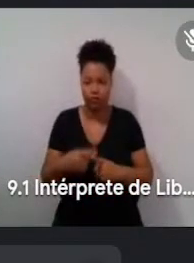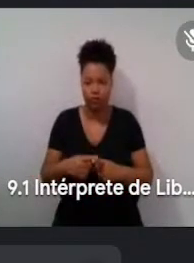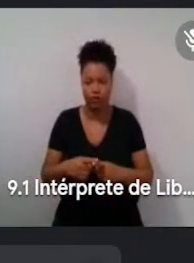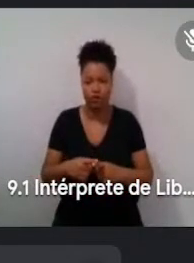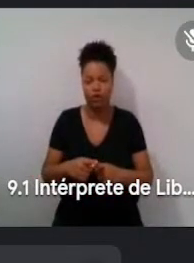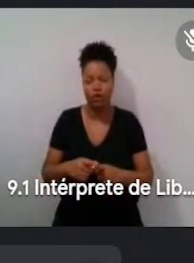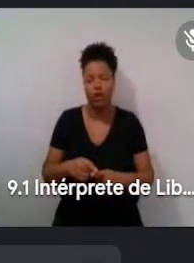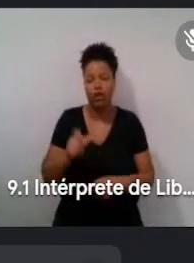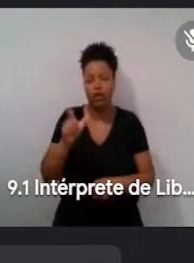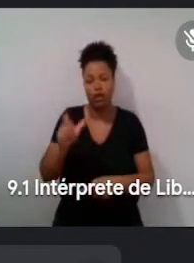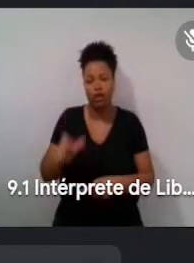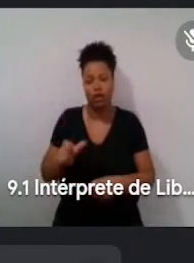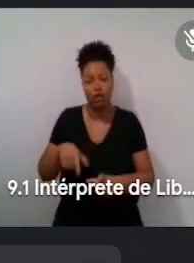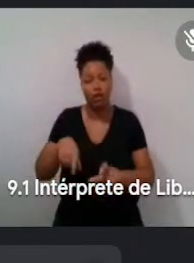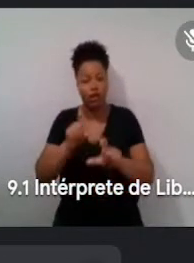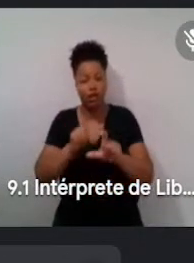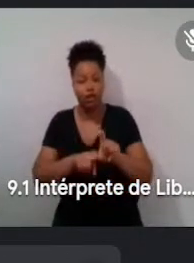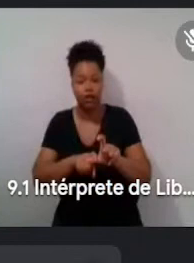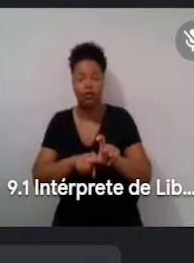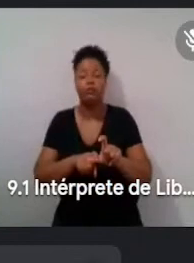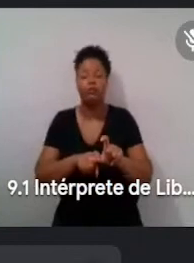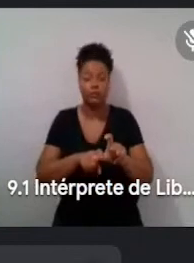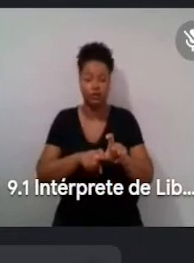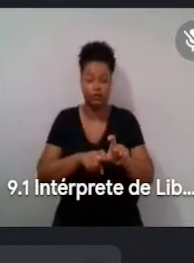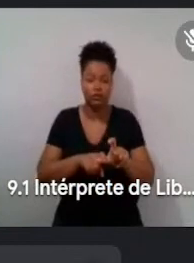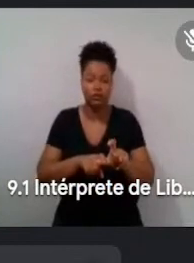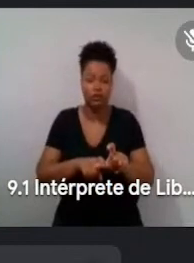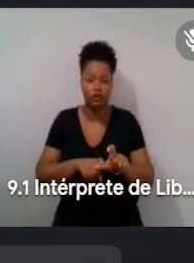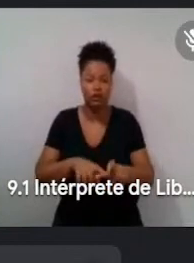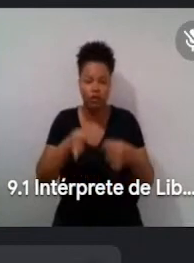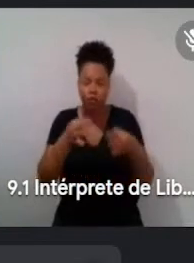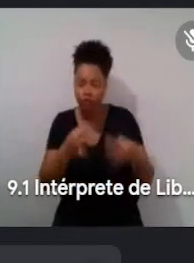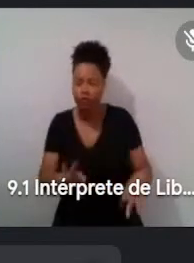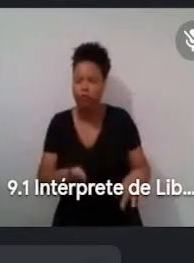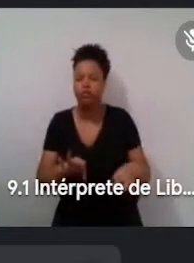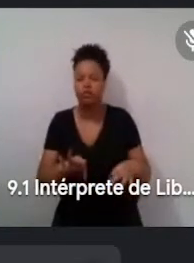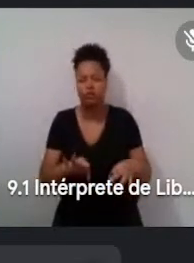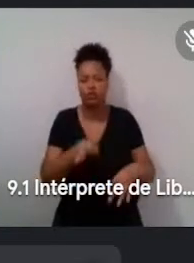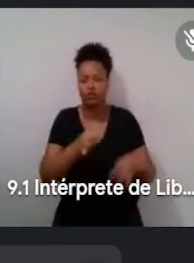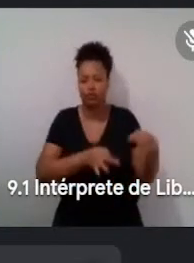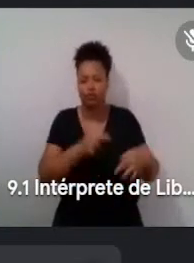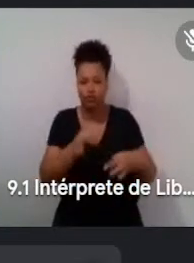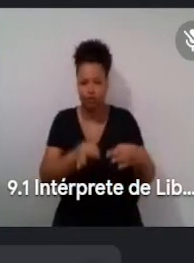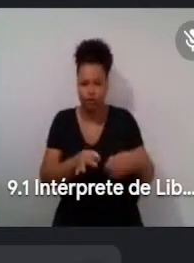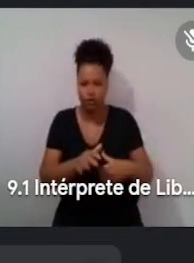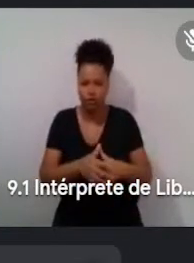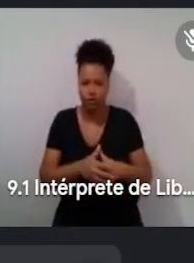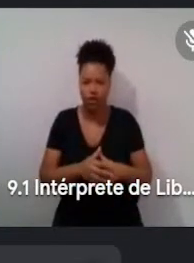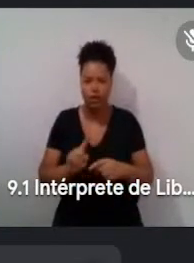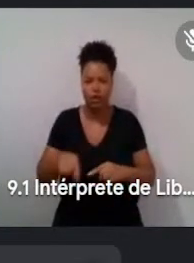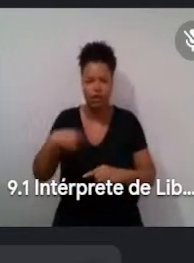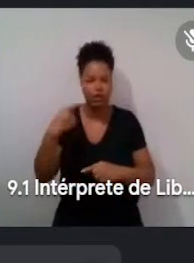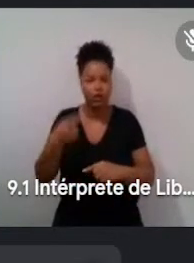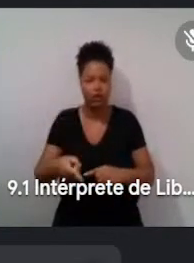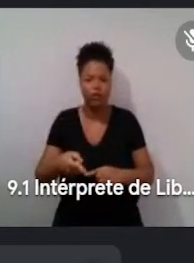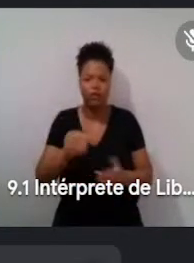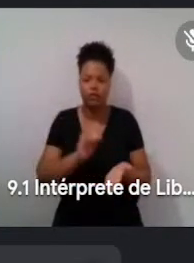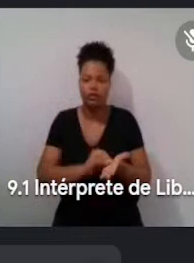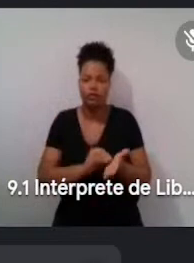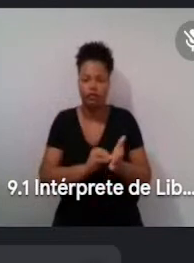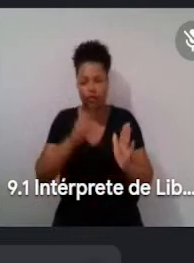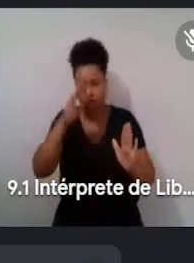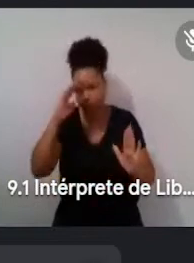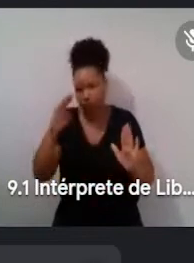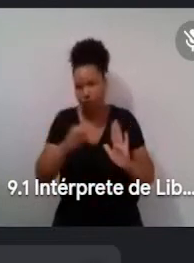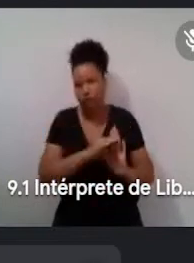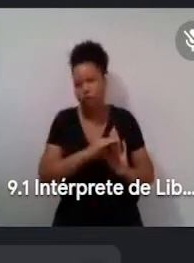da confirmação em juízo de cognição exauriente. E ainda mais num caso como esse, em que houve o descumprimento posterior da decisão liminar.